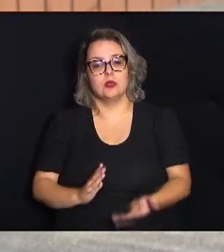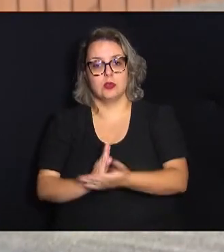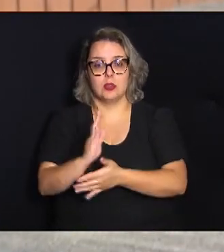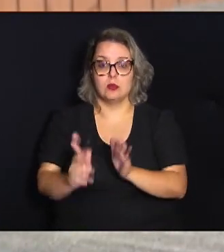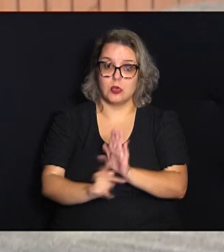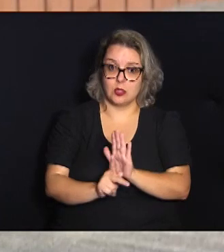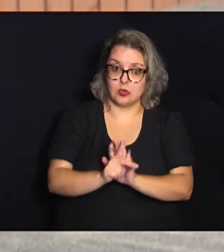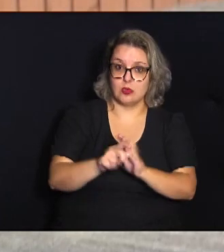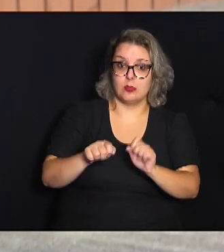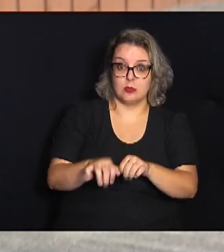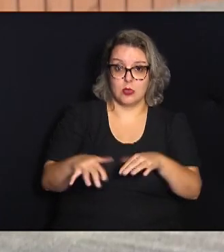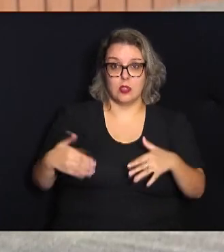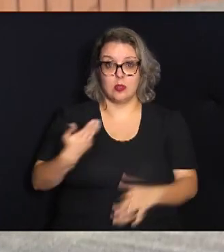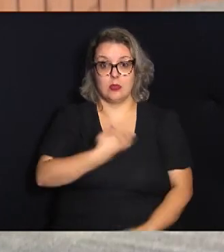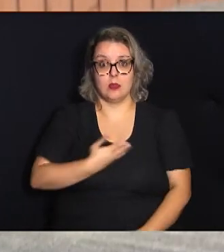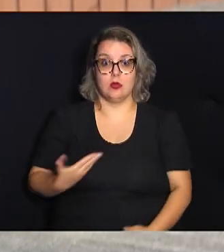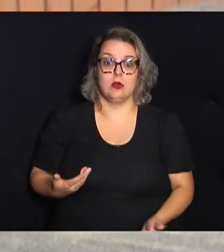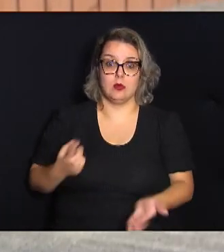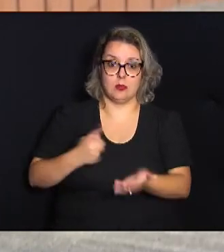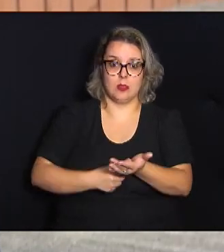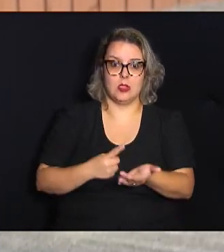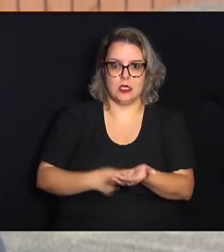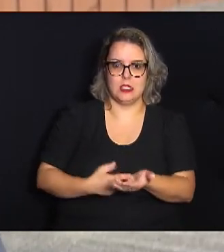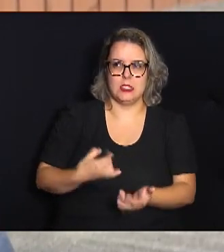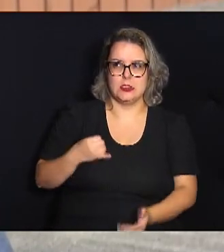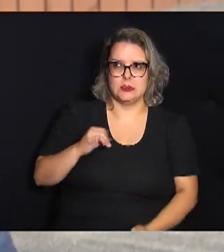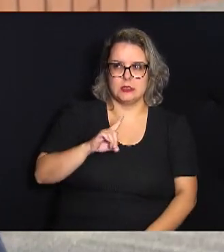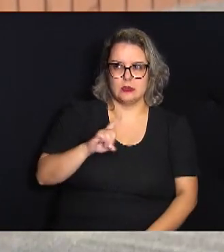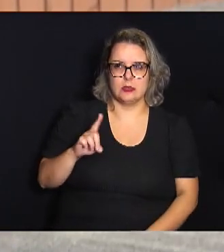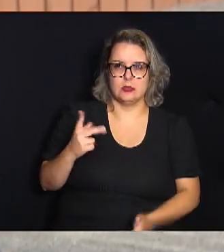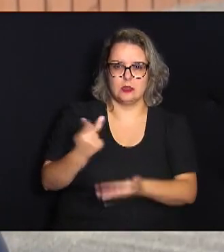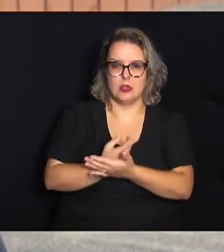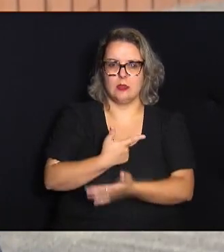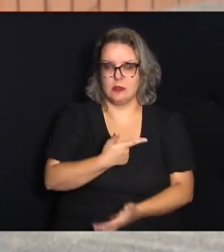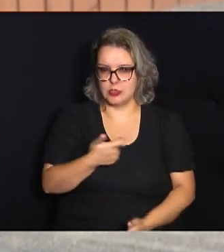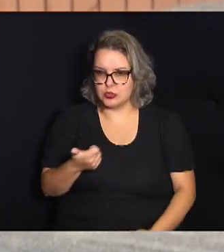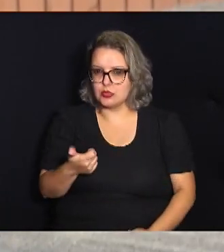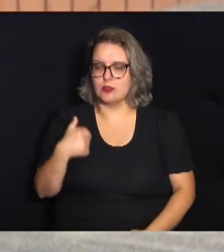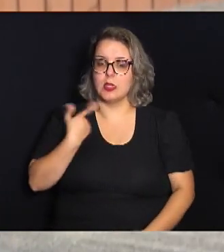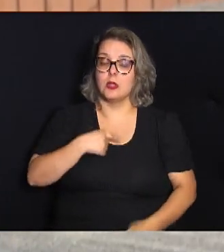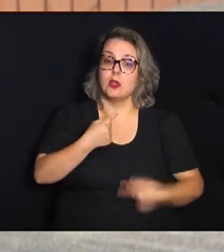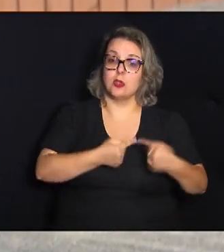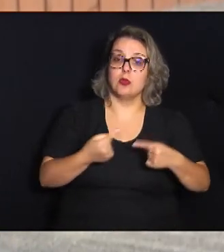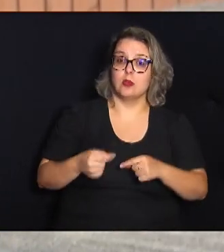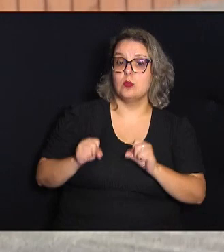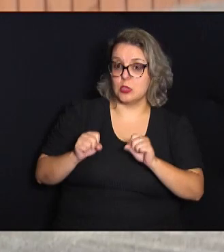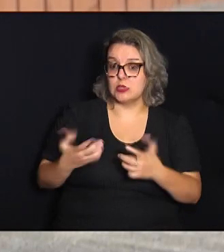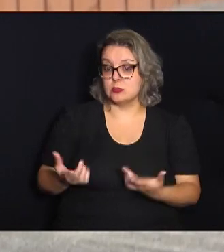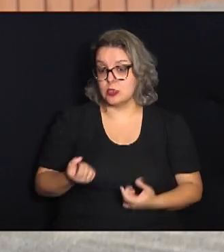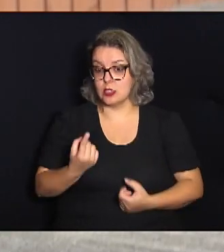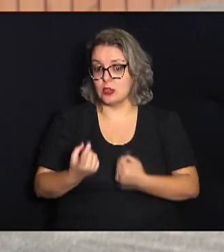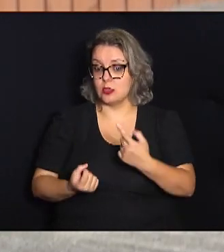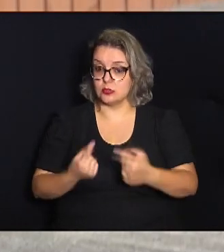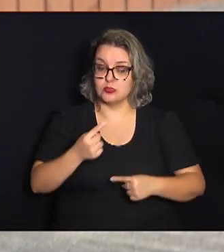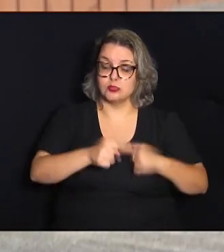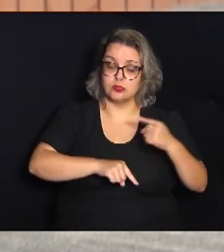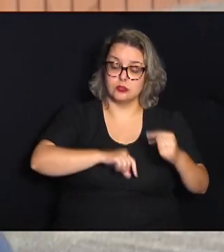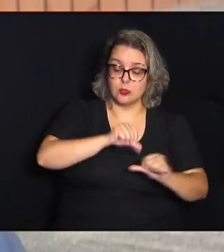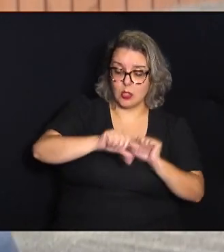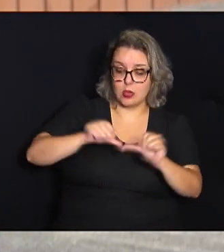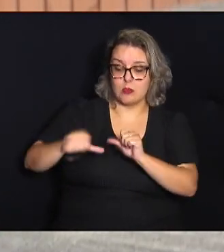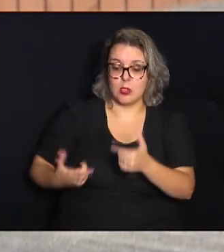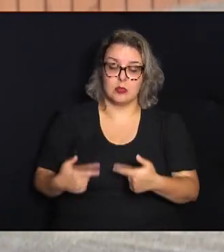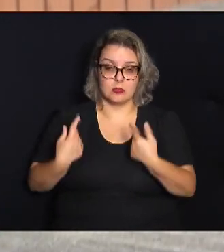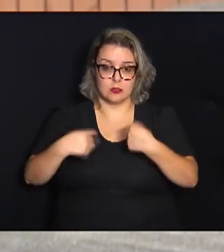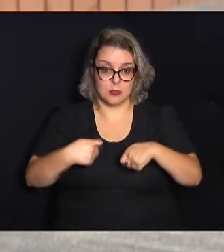audiência pública já marcada, salvo o melhor juízo, para o dia 21, para que a gente possa discutir algumas alterações que possam fazer necessário